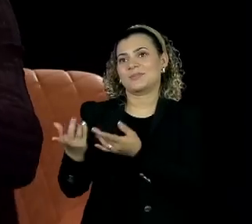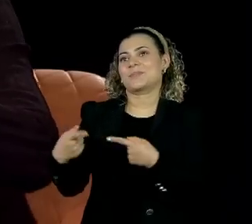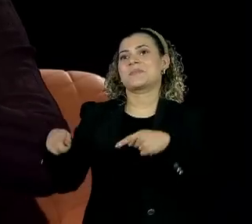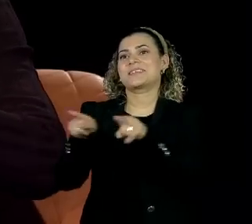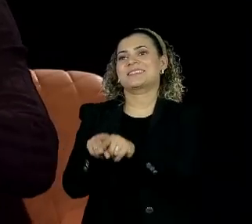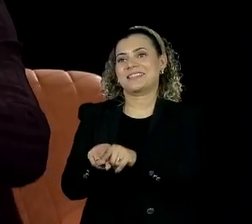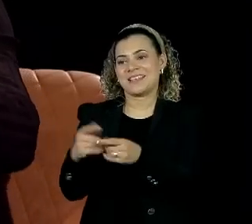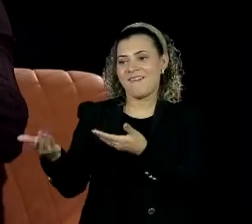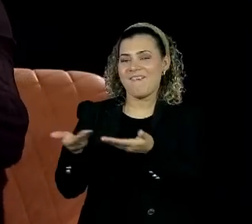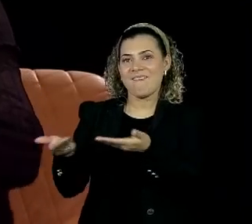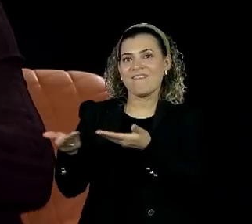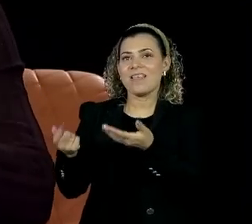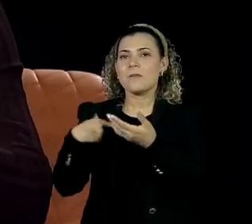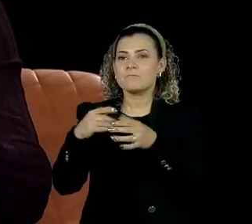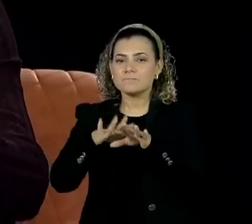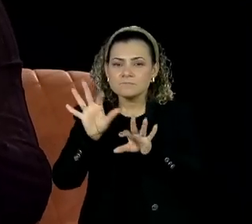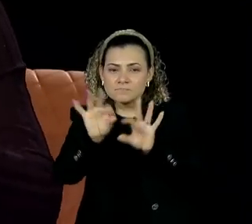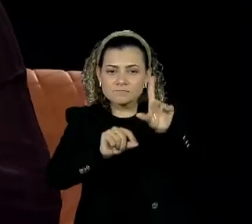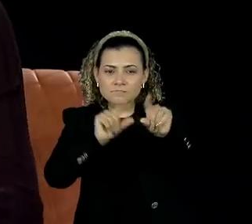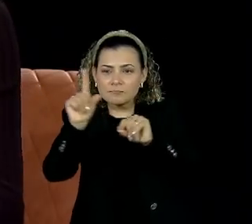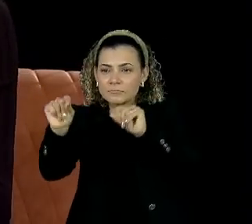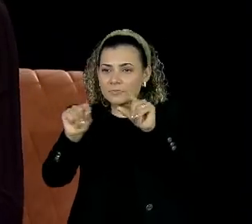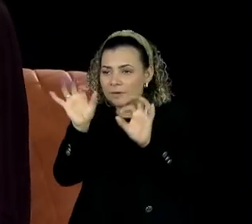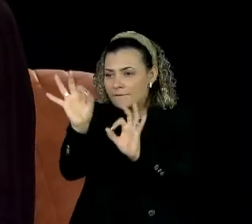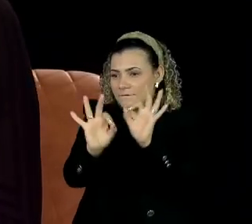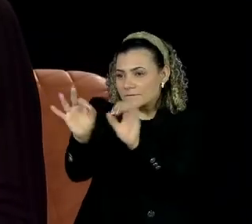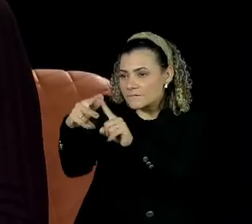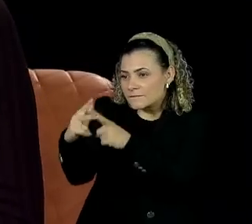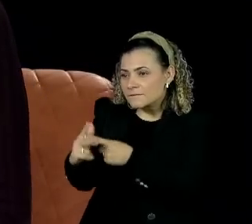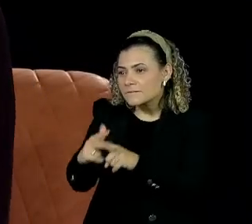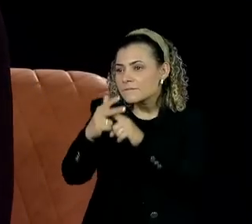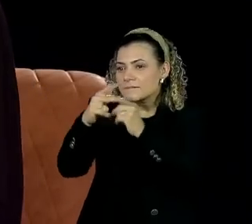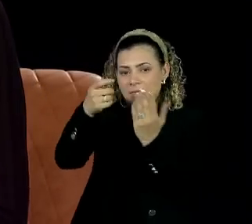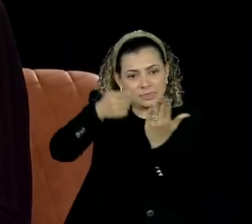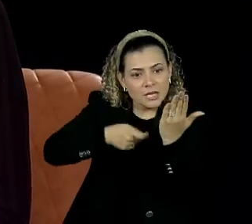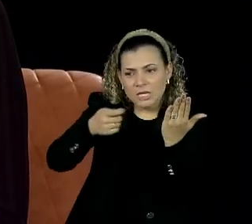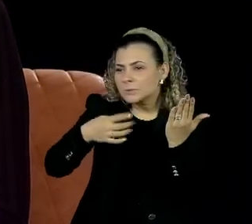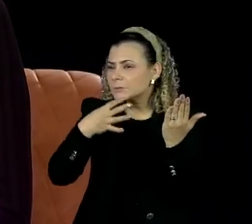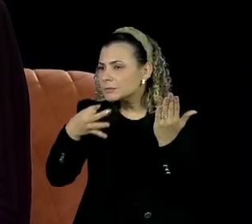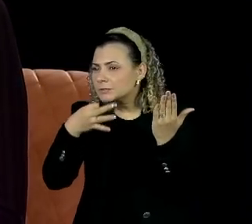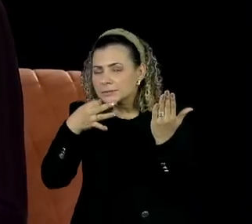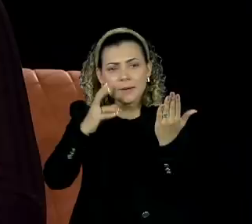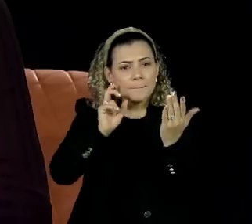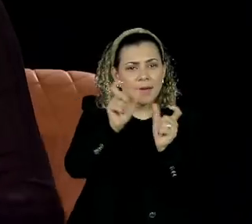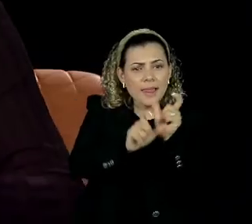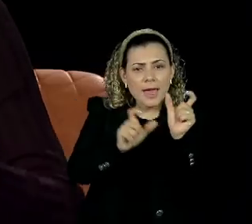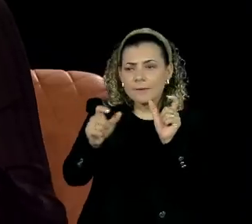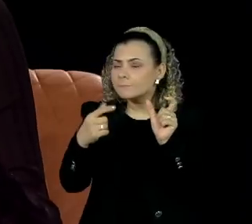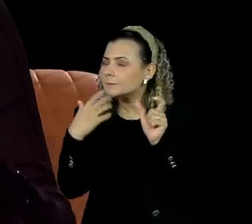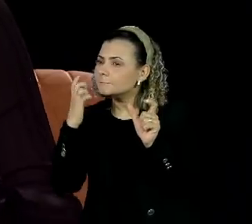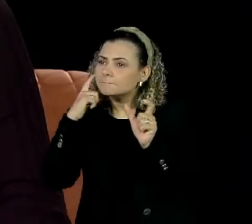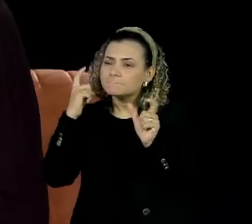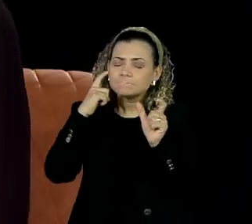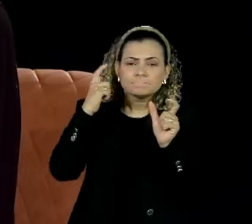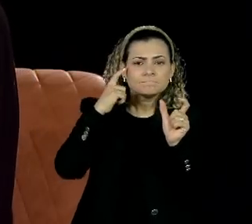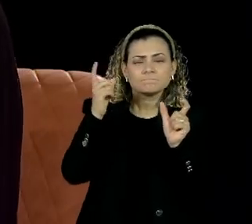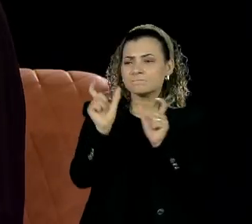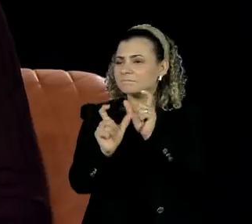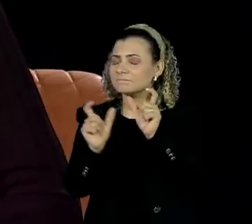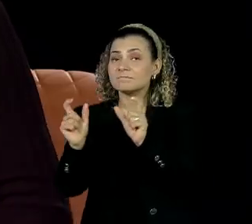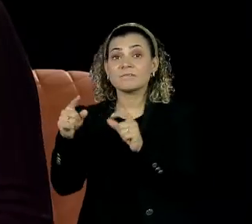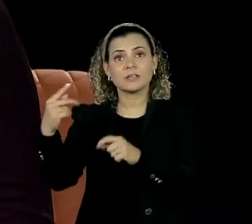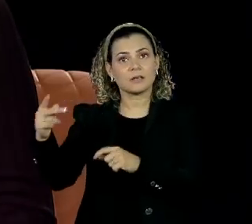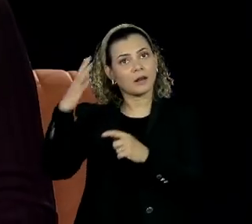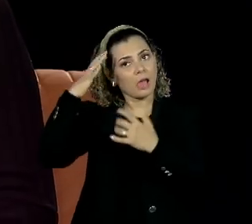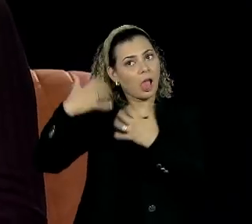eu meio editando, né, os textos, sugerindo algumas palavras, que às vezes eram muito, né, como vocês veem o Fausto